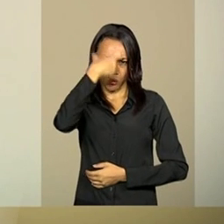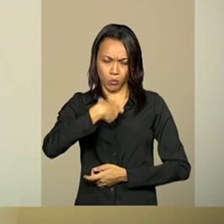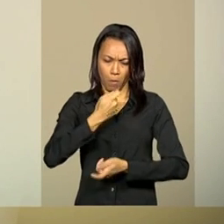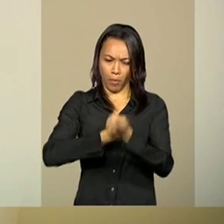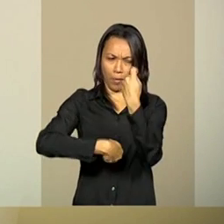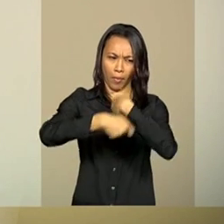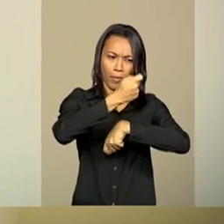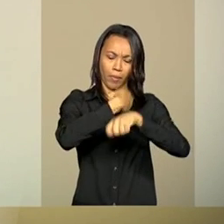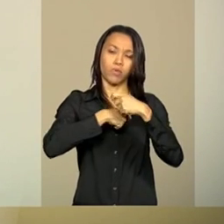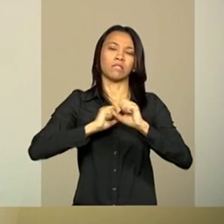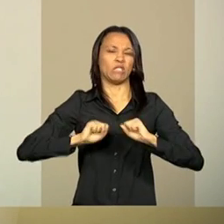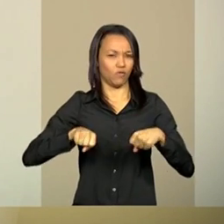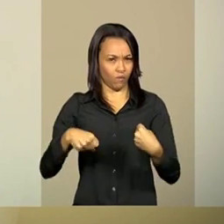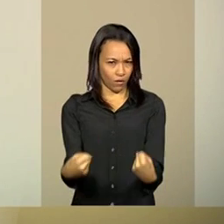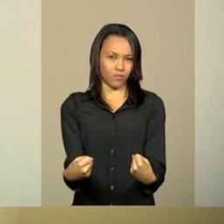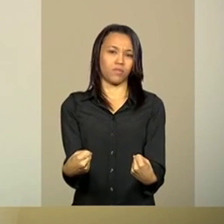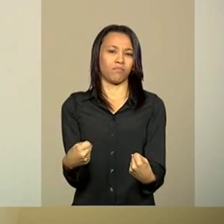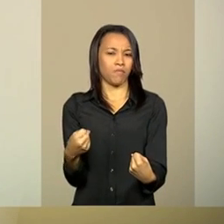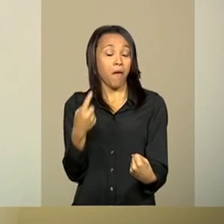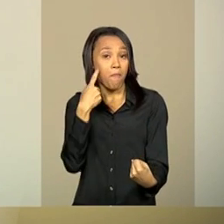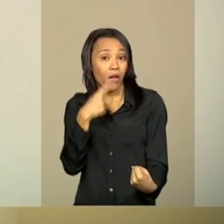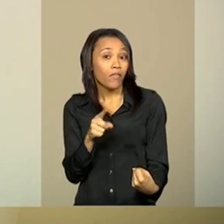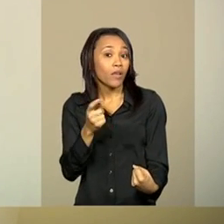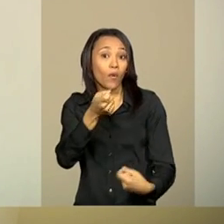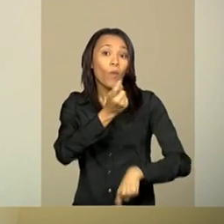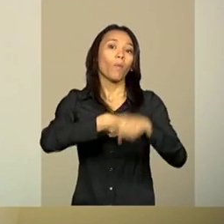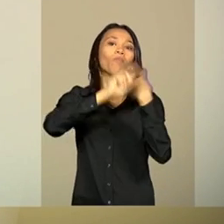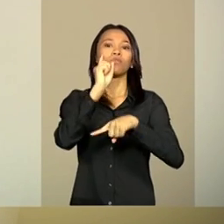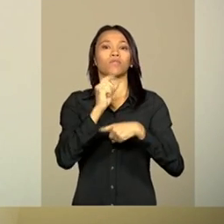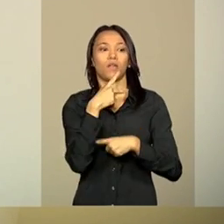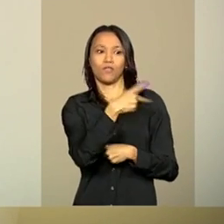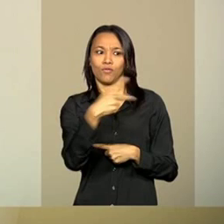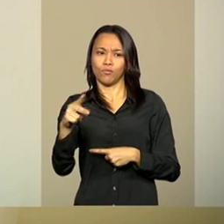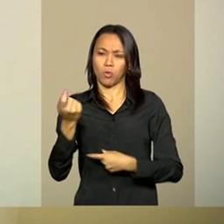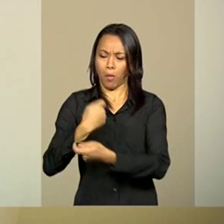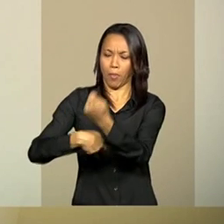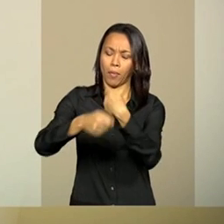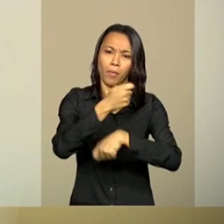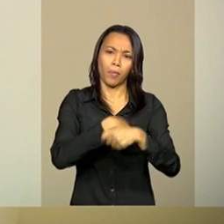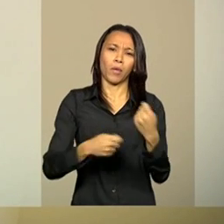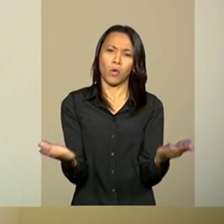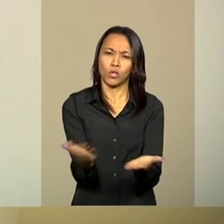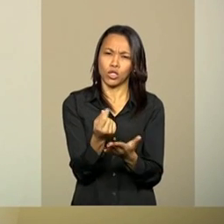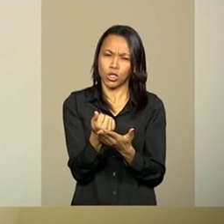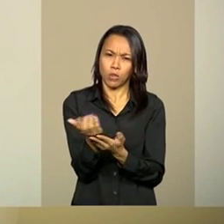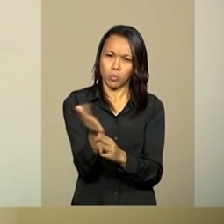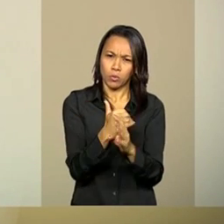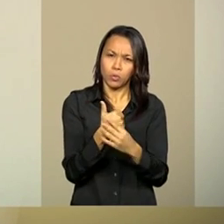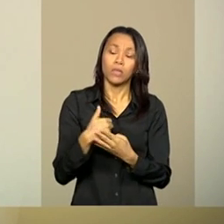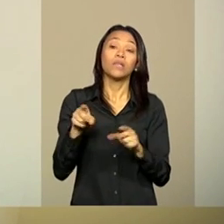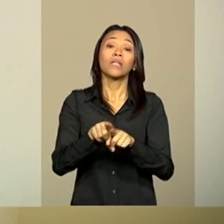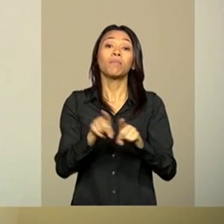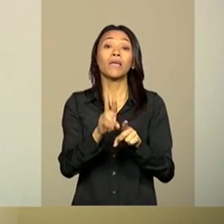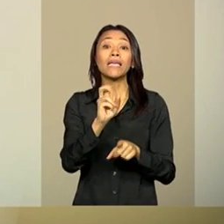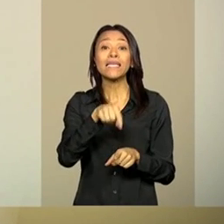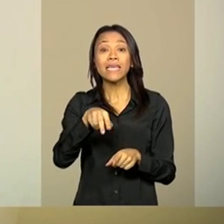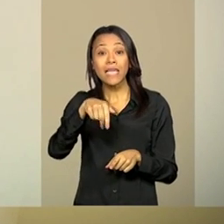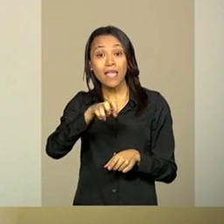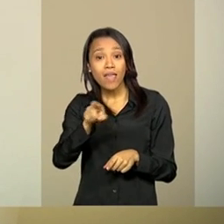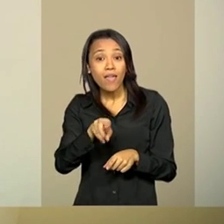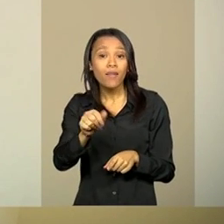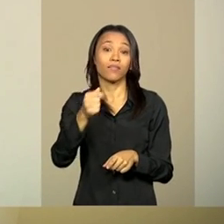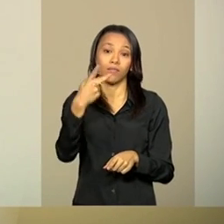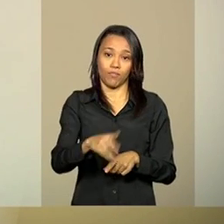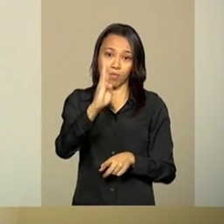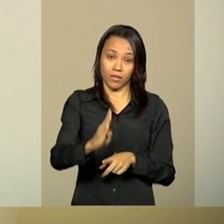grande esforço para ver seus negócios crescendo gerando renda e produzindo riquezas para o nosso país com o